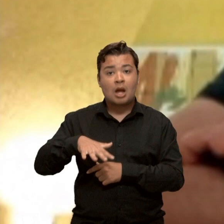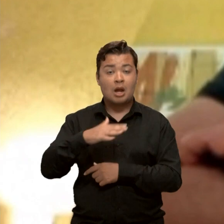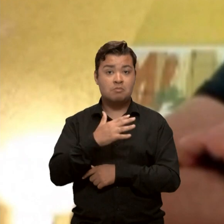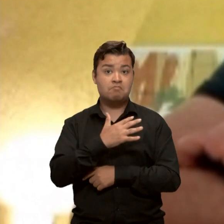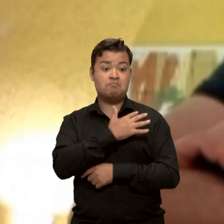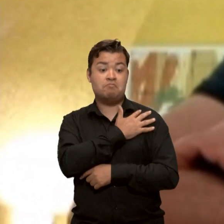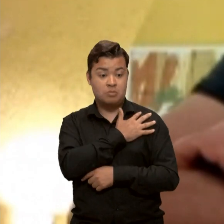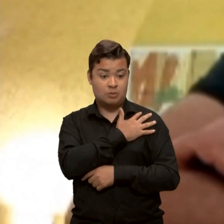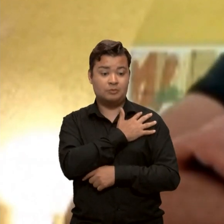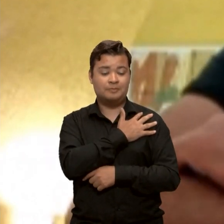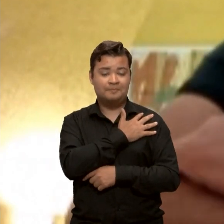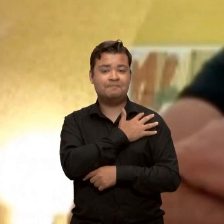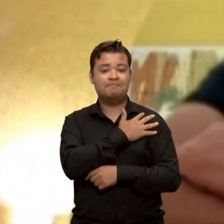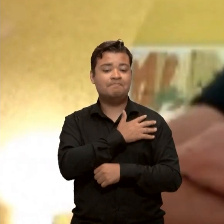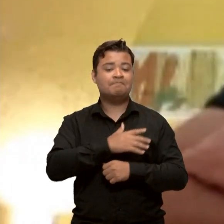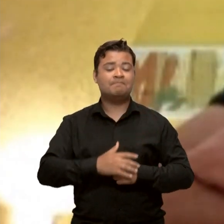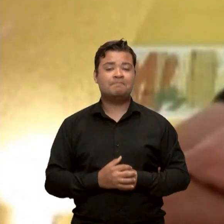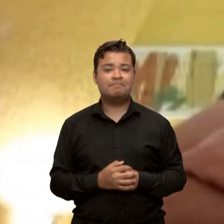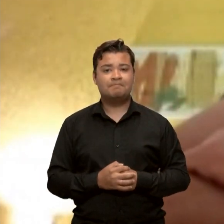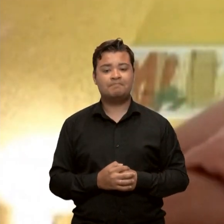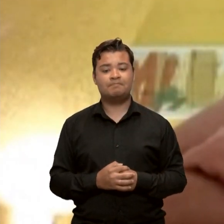entendeu? Mas, assim,